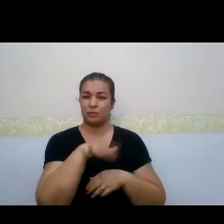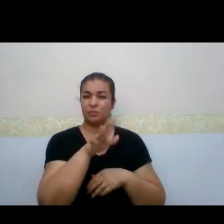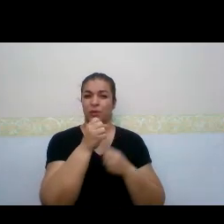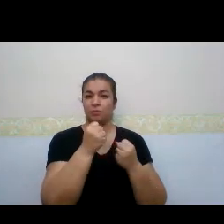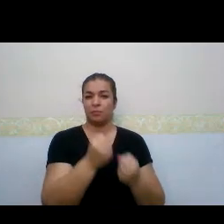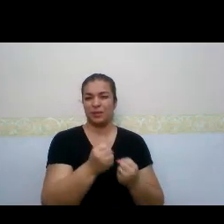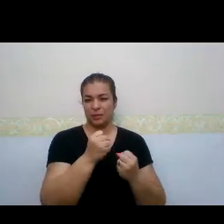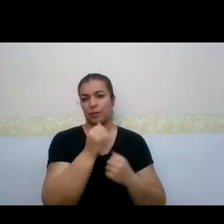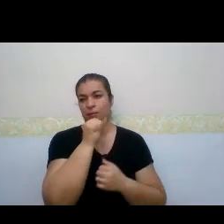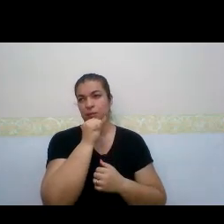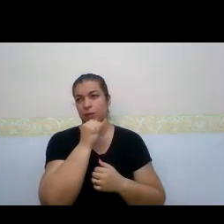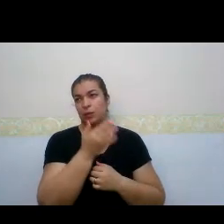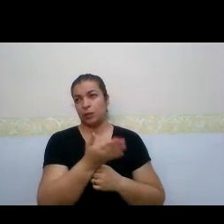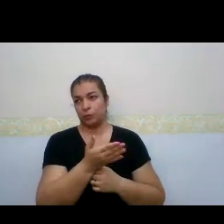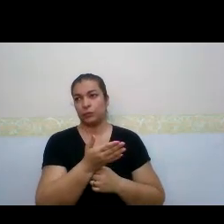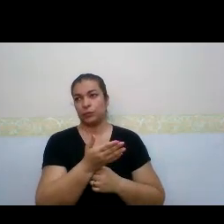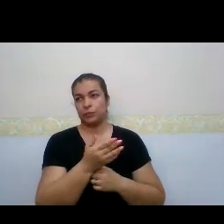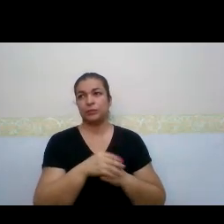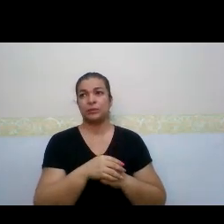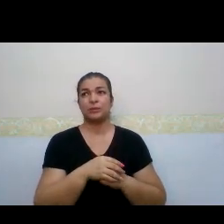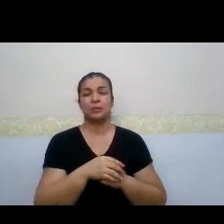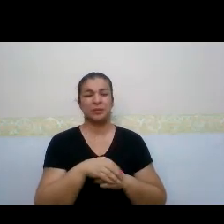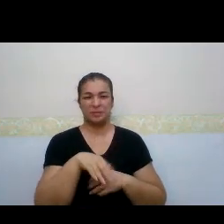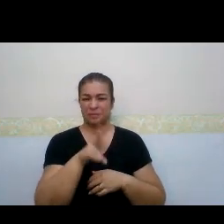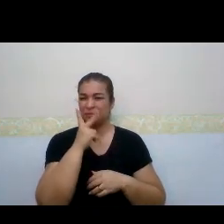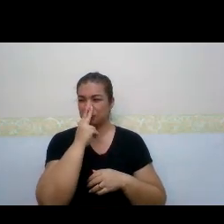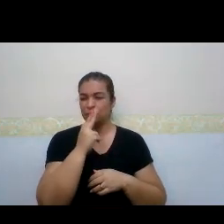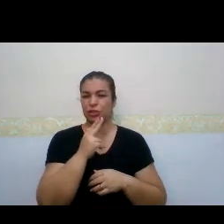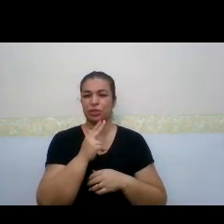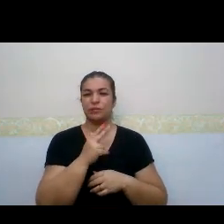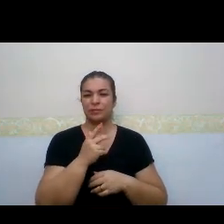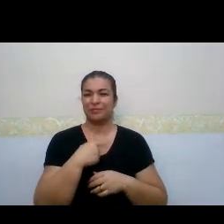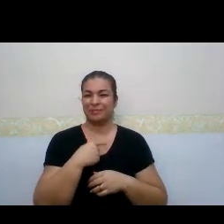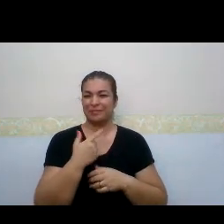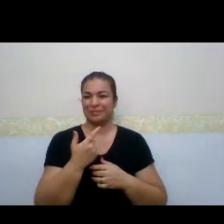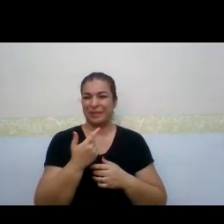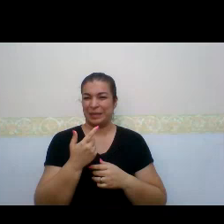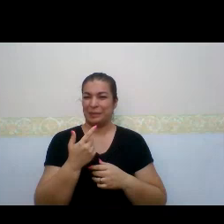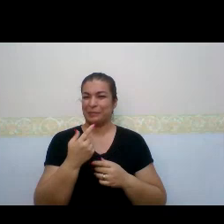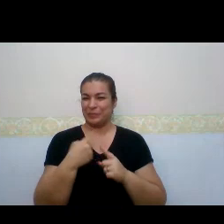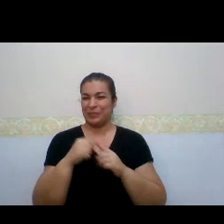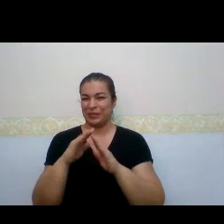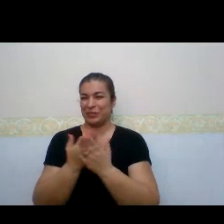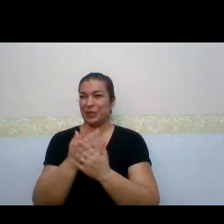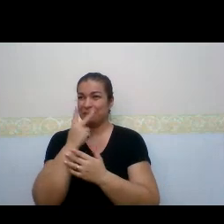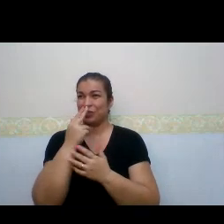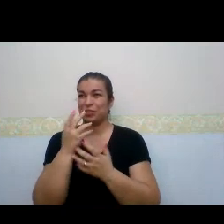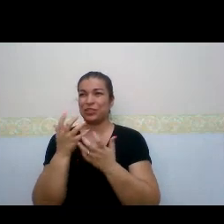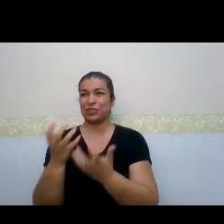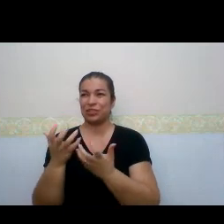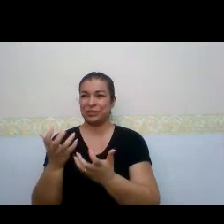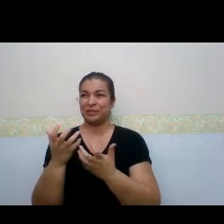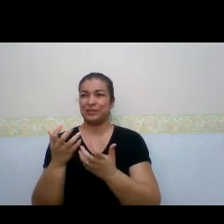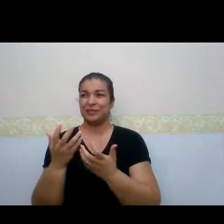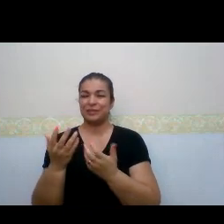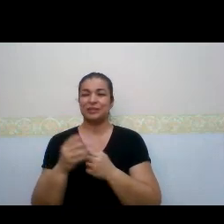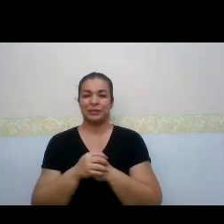assim, né? Chato. E é Vamos chato, falar a palavra chato. certa? Chato. Exato, Eu exato. acho